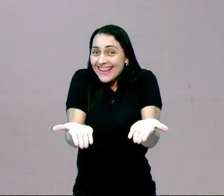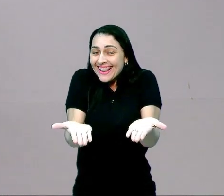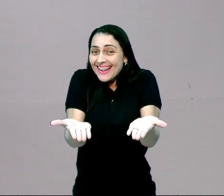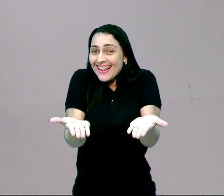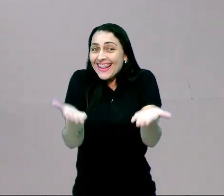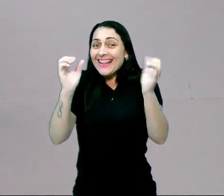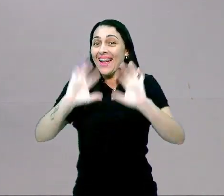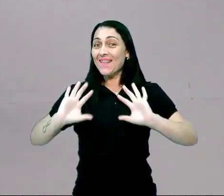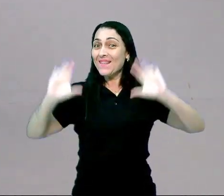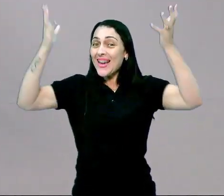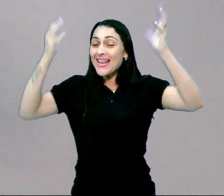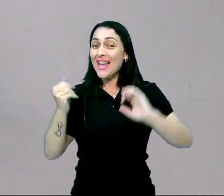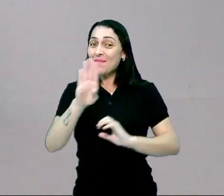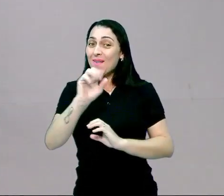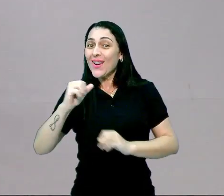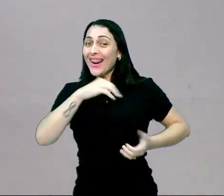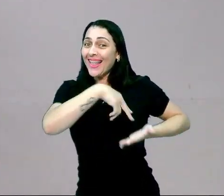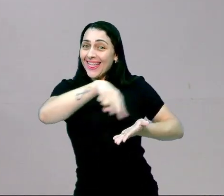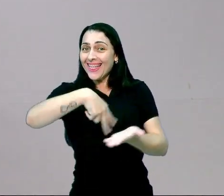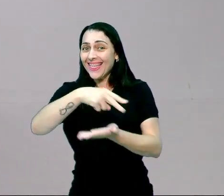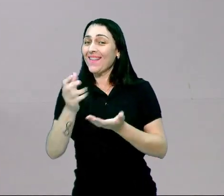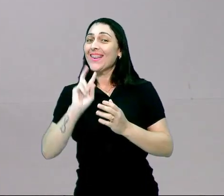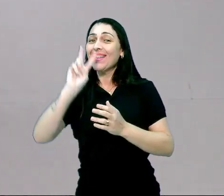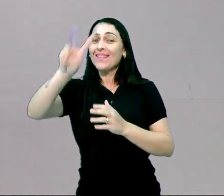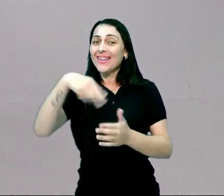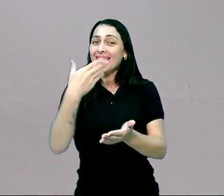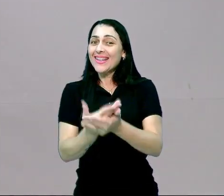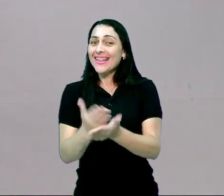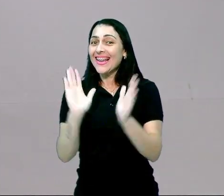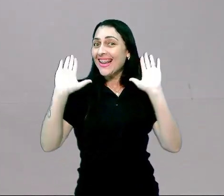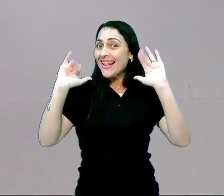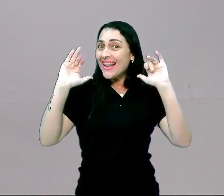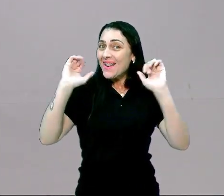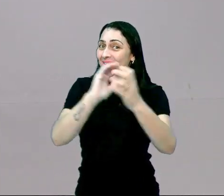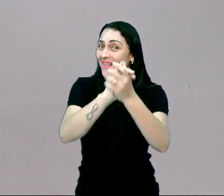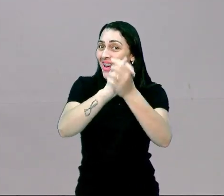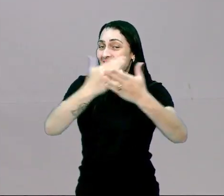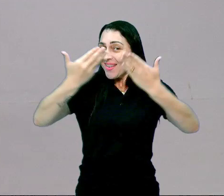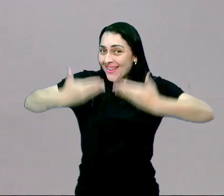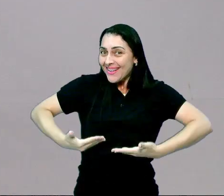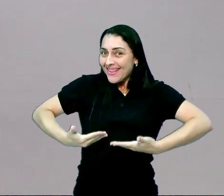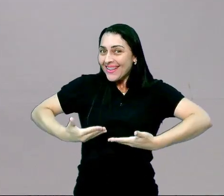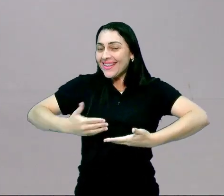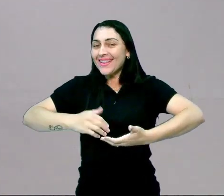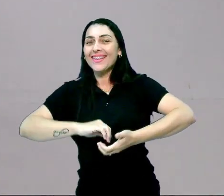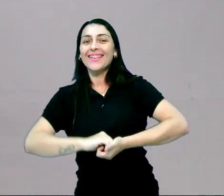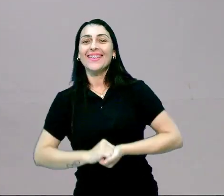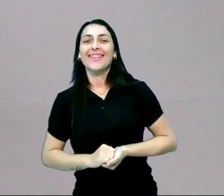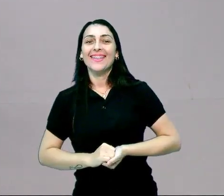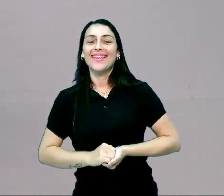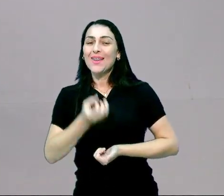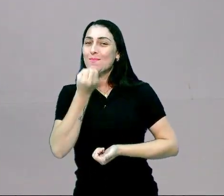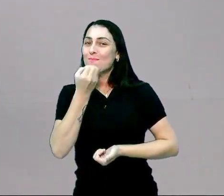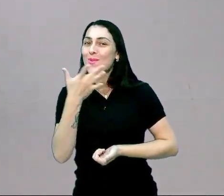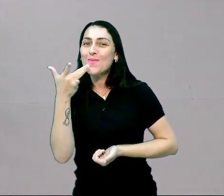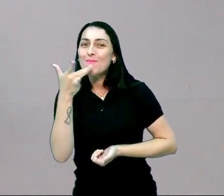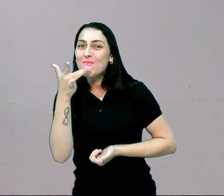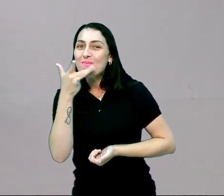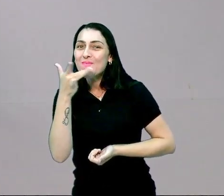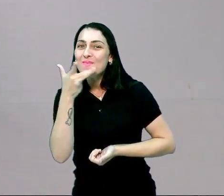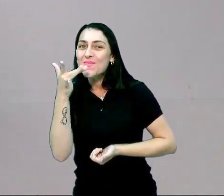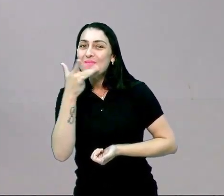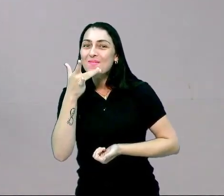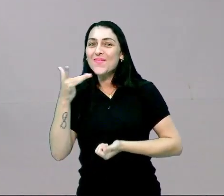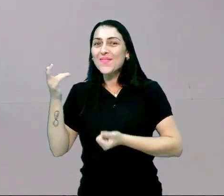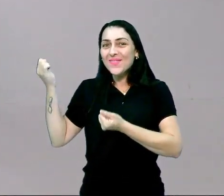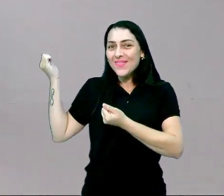tem festa, tem bolo, tem dança. Então vejo vocês na próxima e parabéns para mim. Muito bom o bolo. Só no